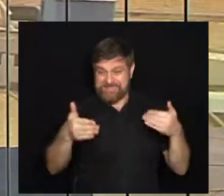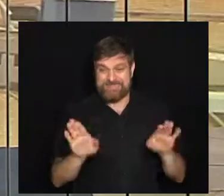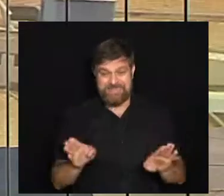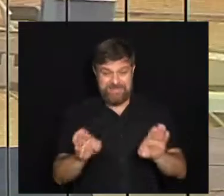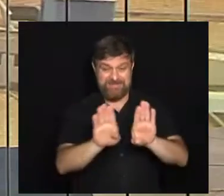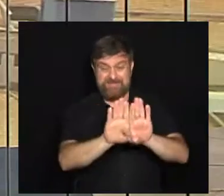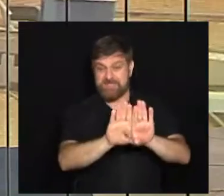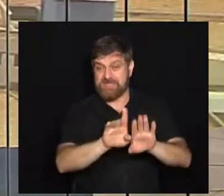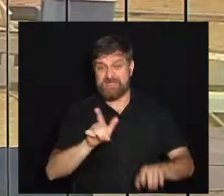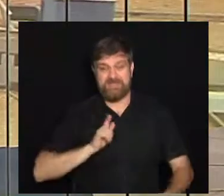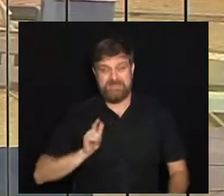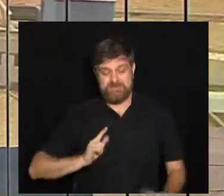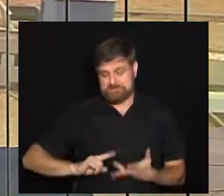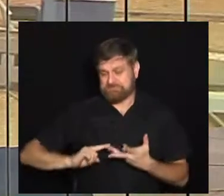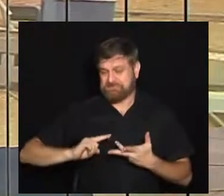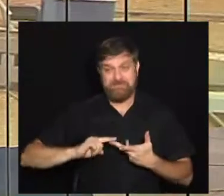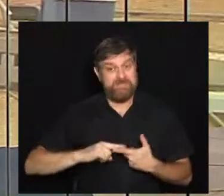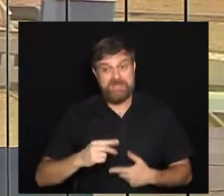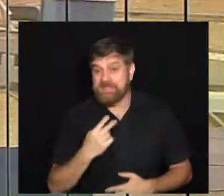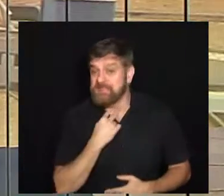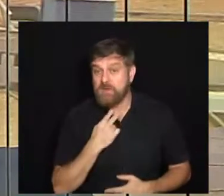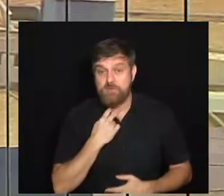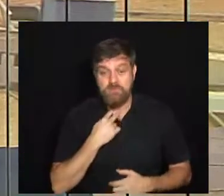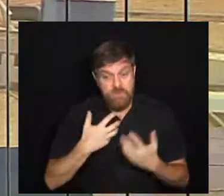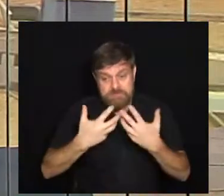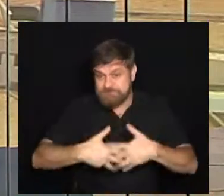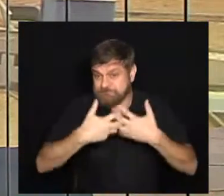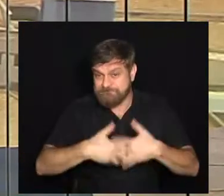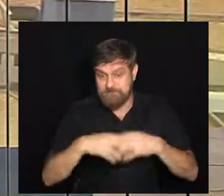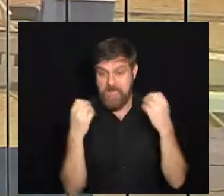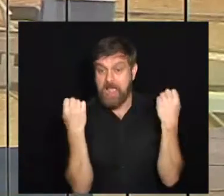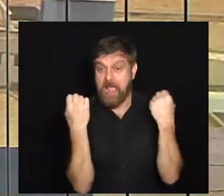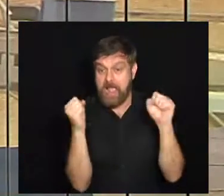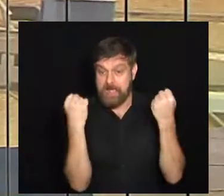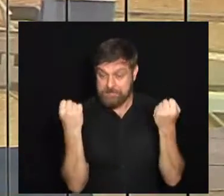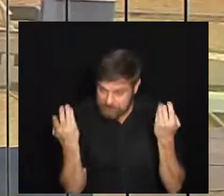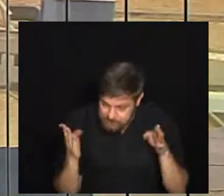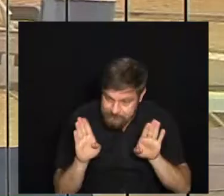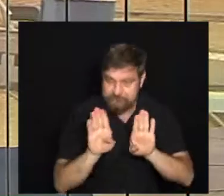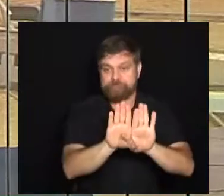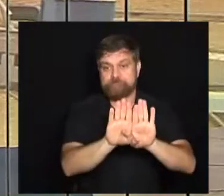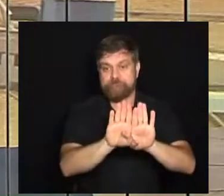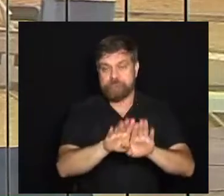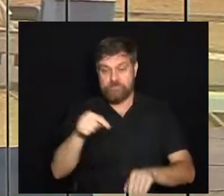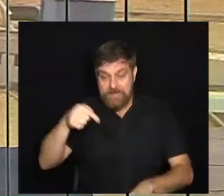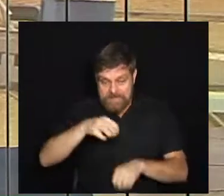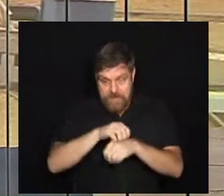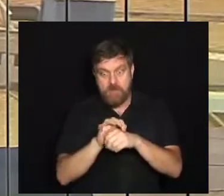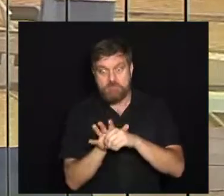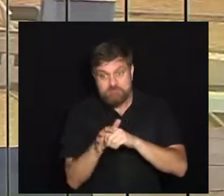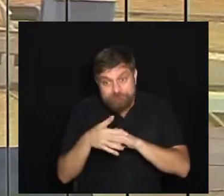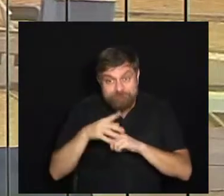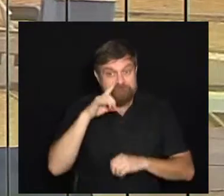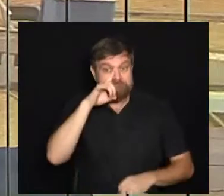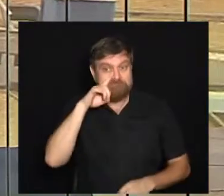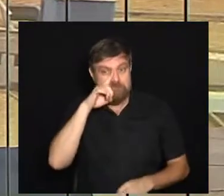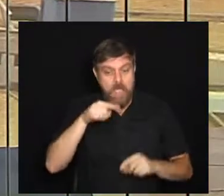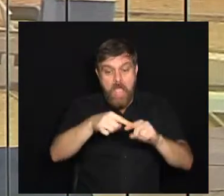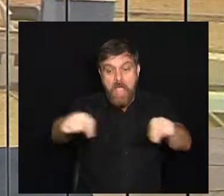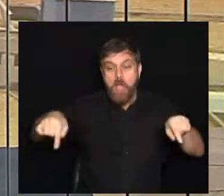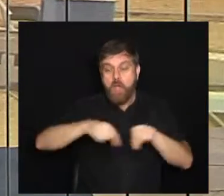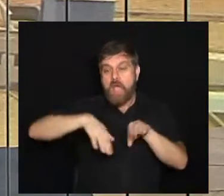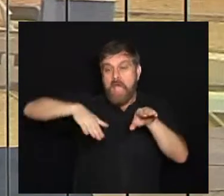fechado né então tem nenhum motivos pelos quais as academias são ambientes propícios para transmissão do coronavírus agora as